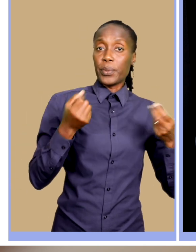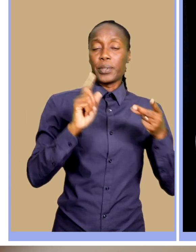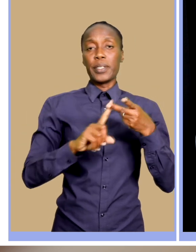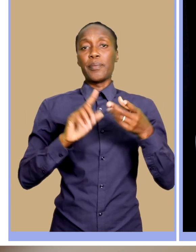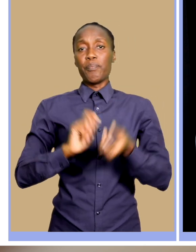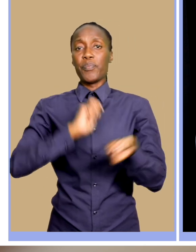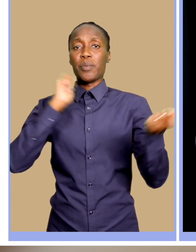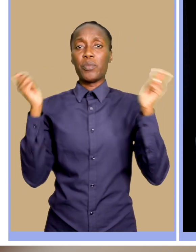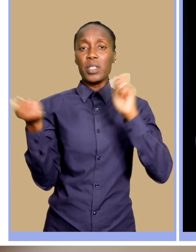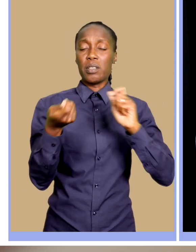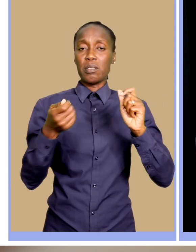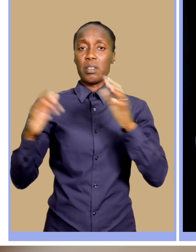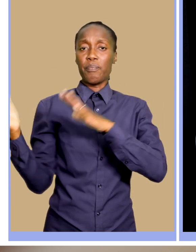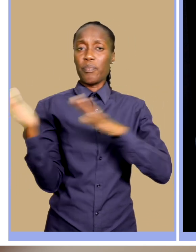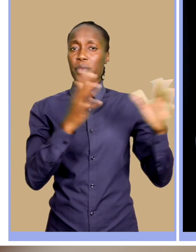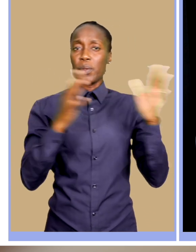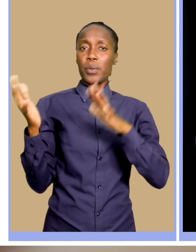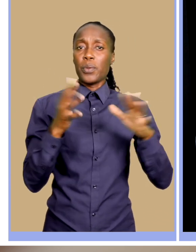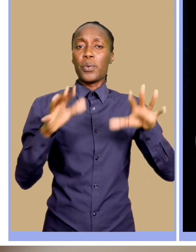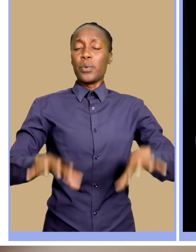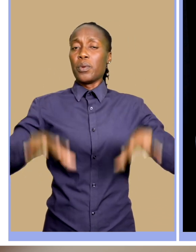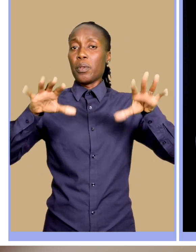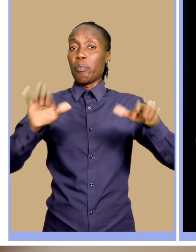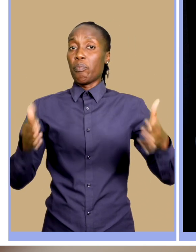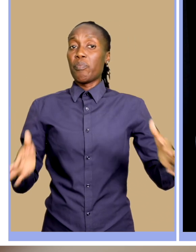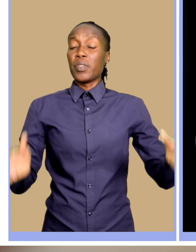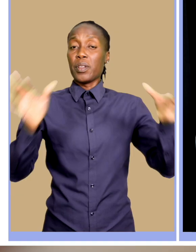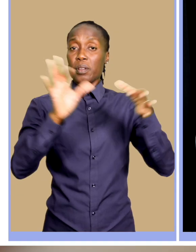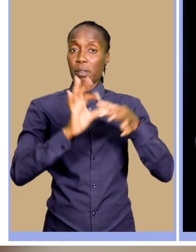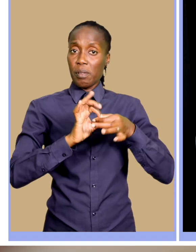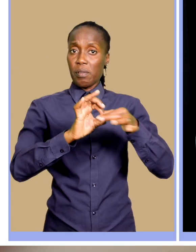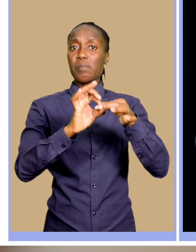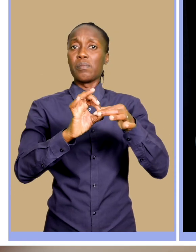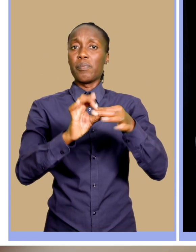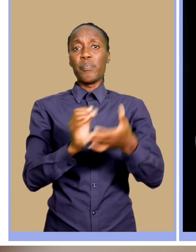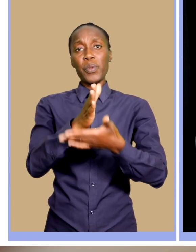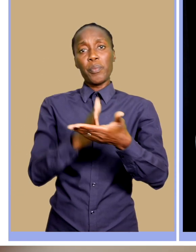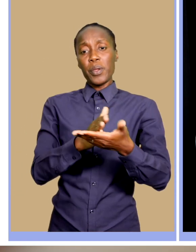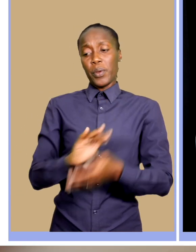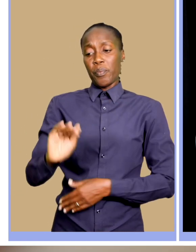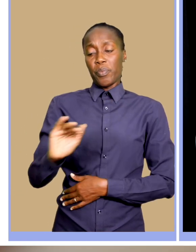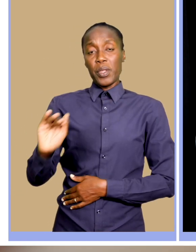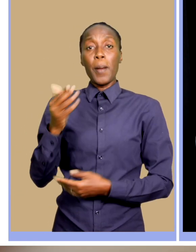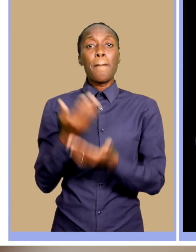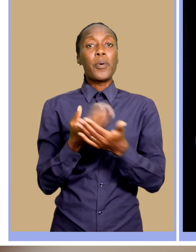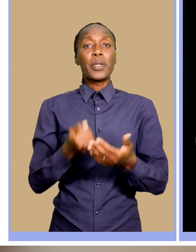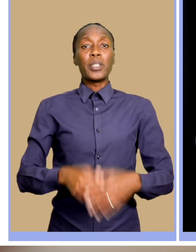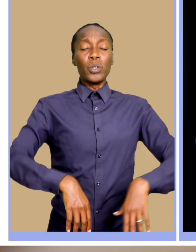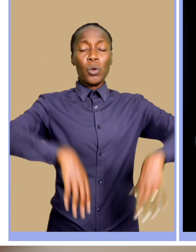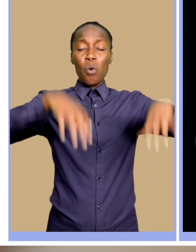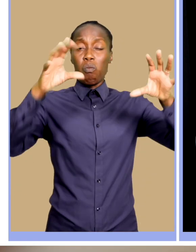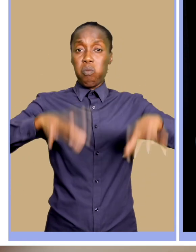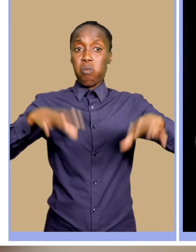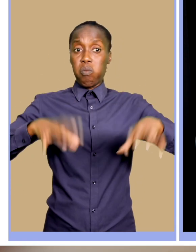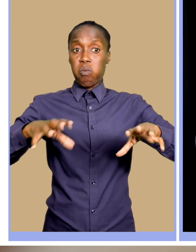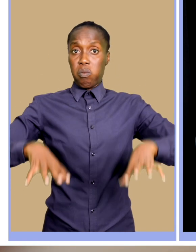mudanças climáticas, está ligado também a questões ambientais, porque quando chove, quando